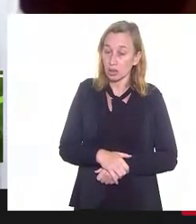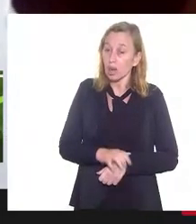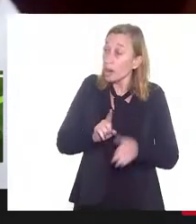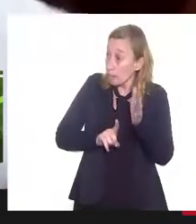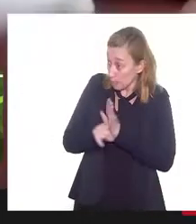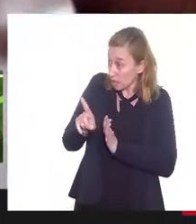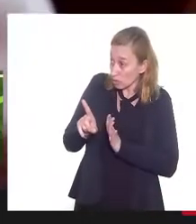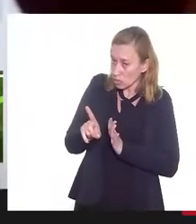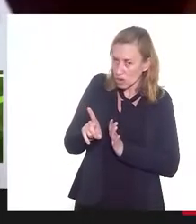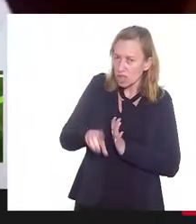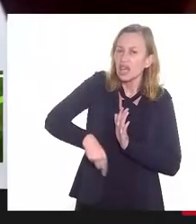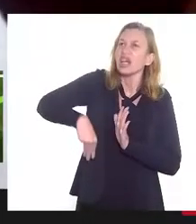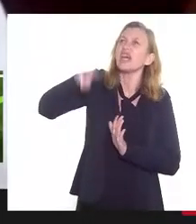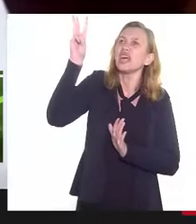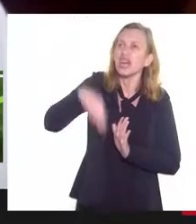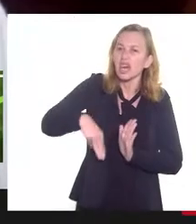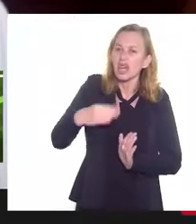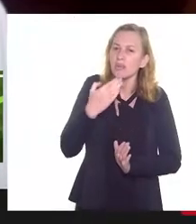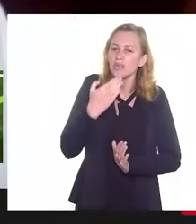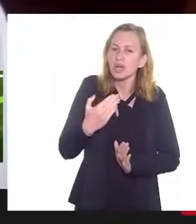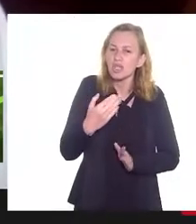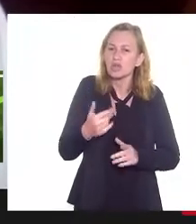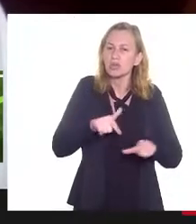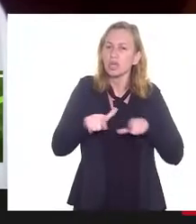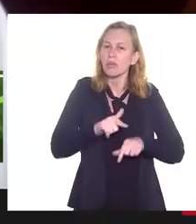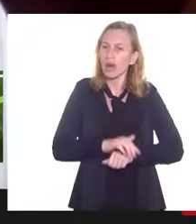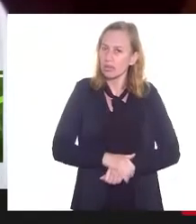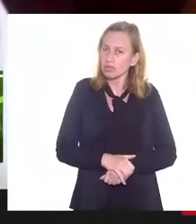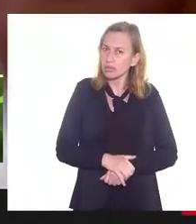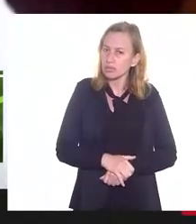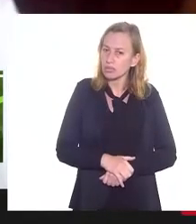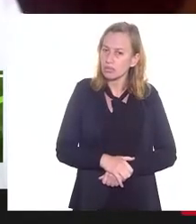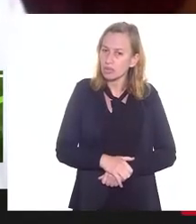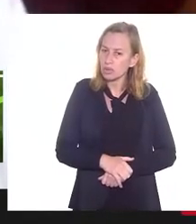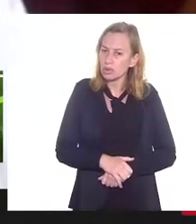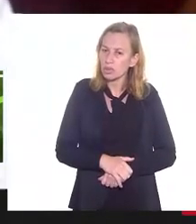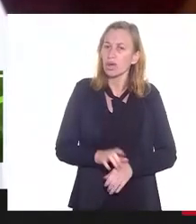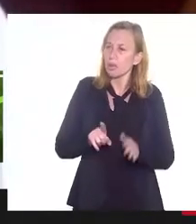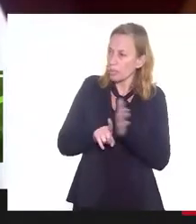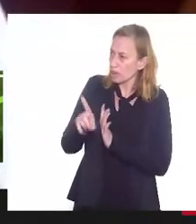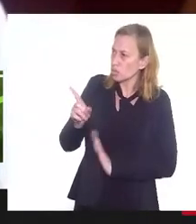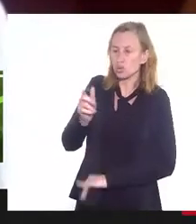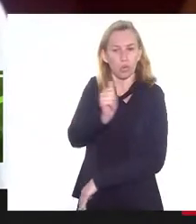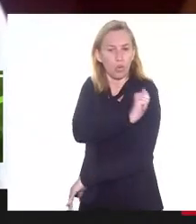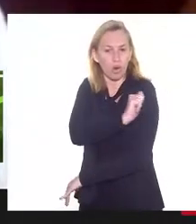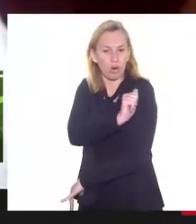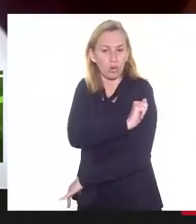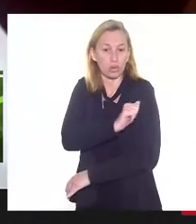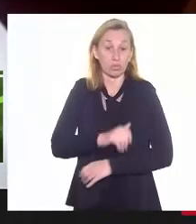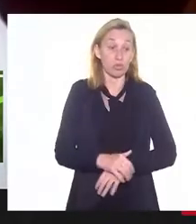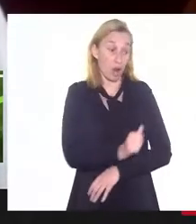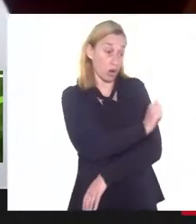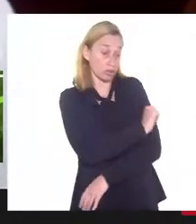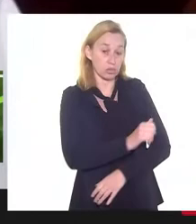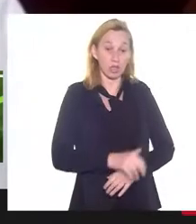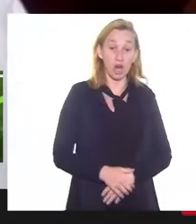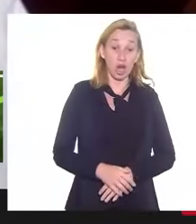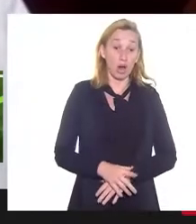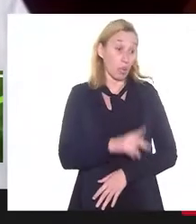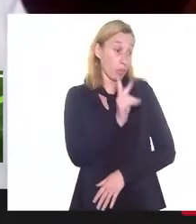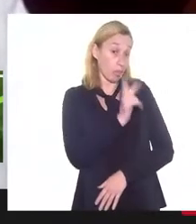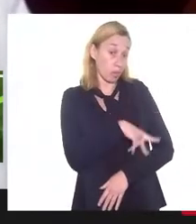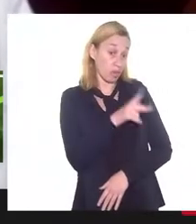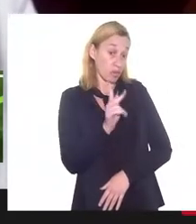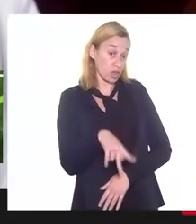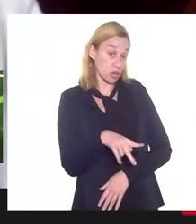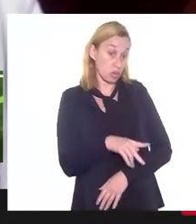perguntar quem é que tinha pedido esse trabalho. Perguntou para o aluno. E o aluno falou, olha, foi a